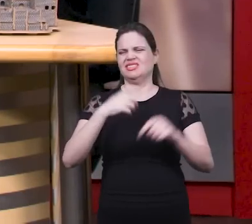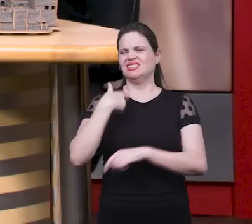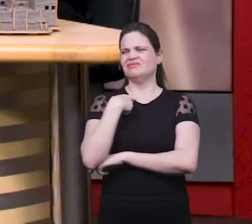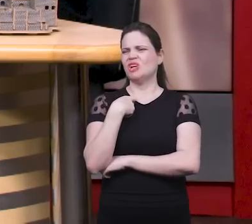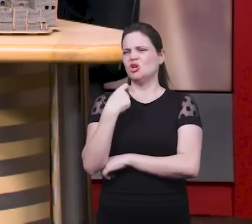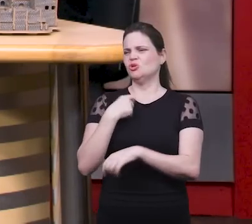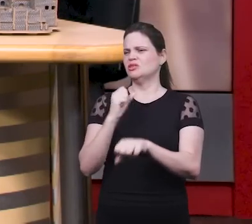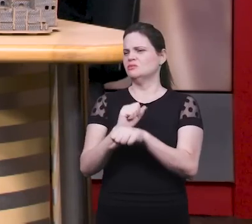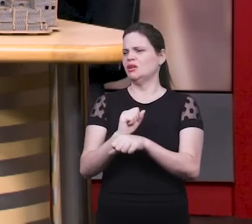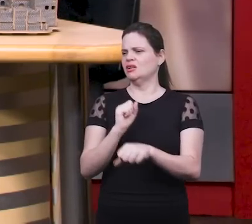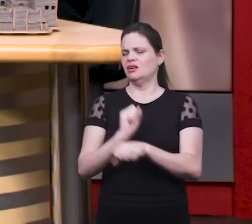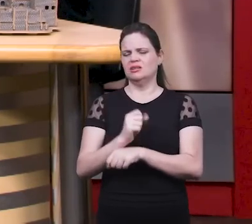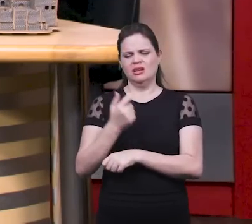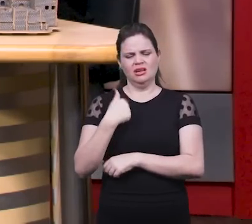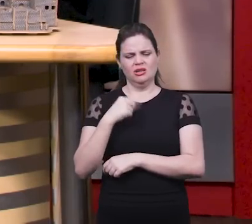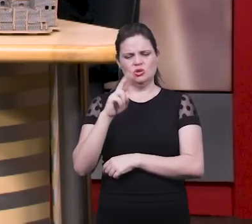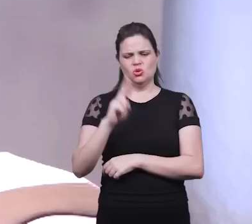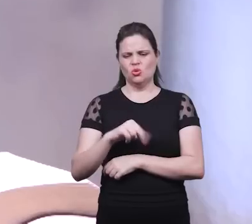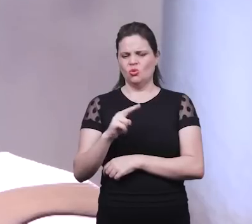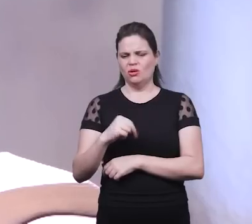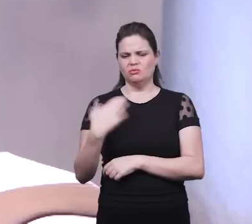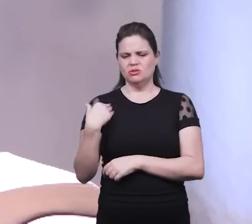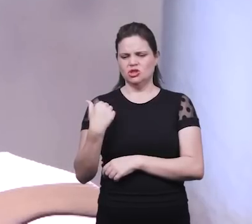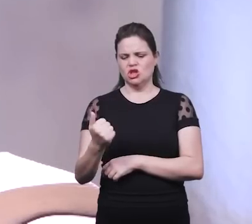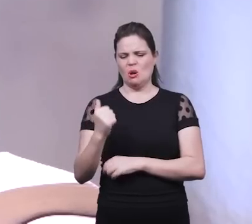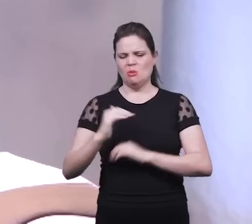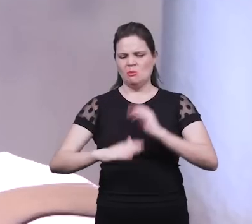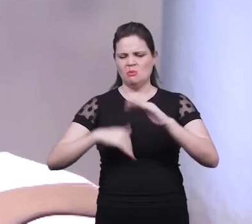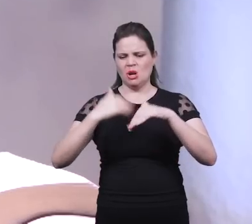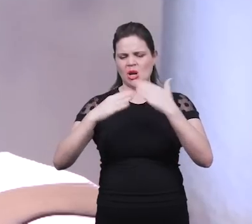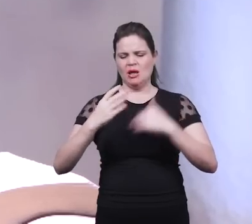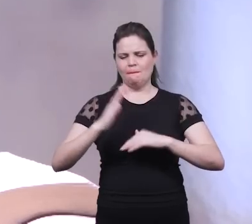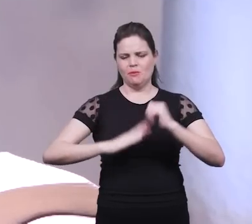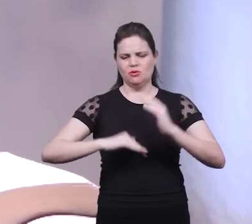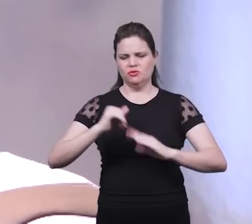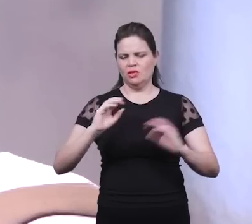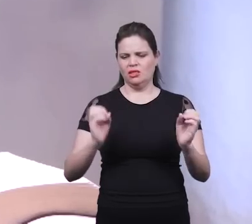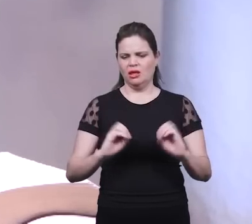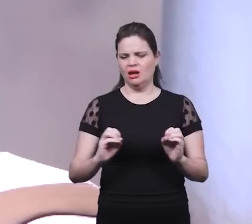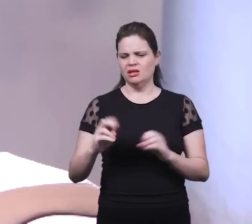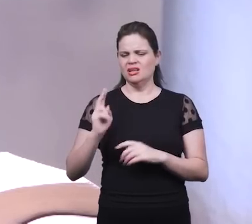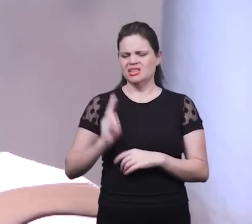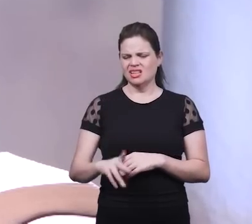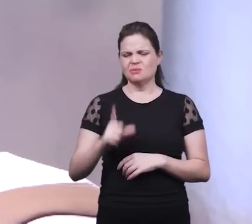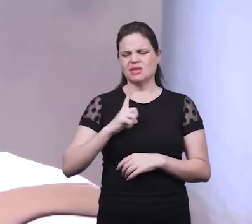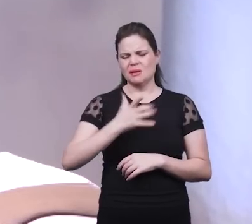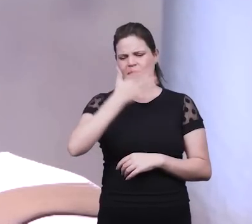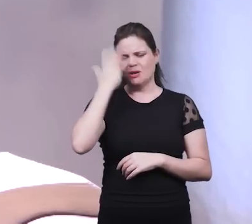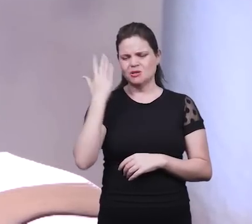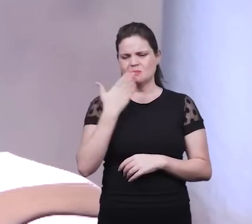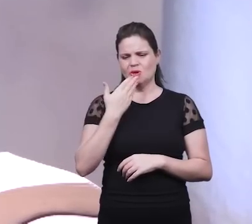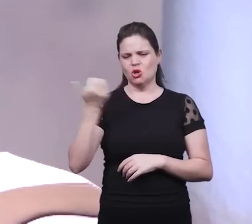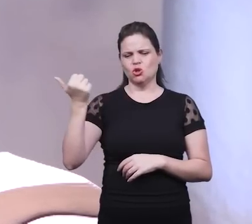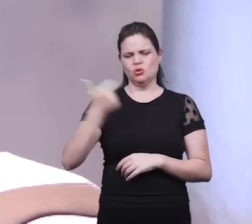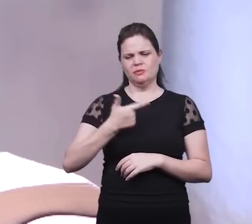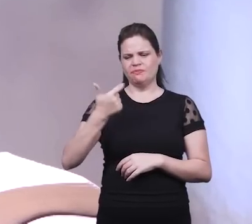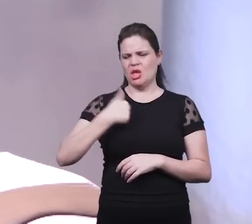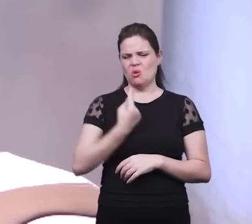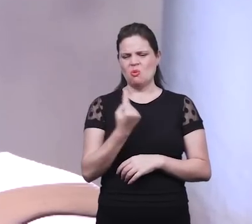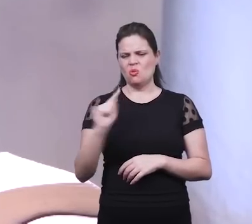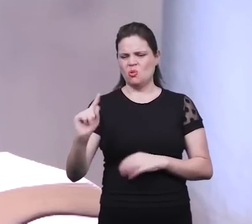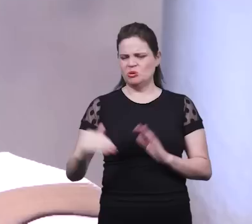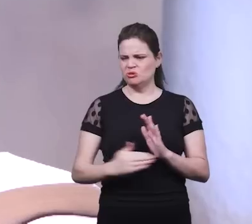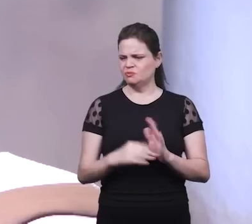esperando, eu nunca fui promovido, tem alguém sempre na minha frente, eu nunca consegui alcançar o que precisava, sempre alguém na minha frente, eu sempre fico por último, não sei